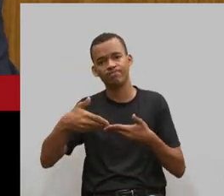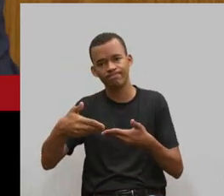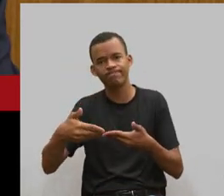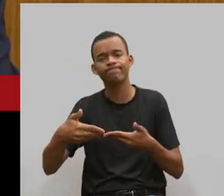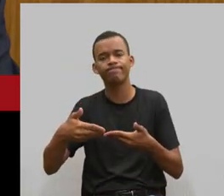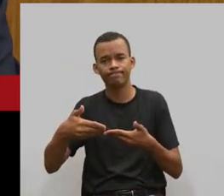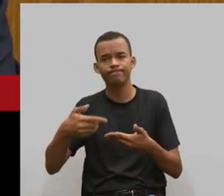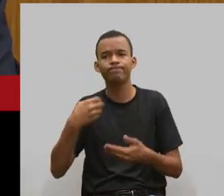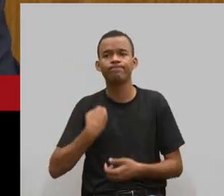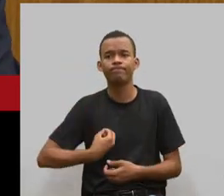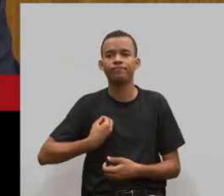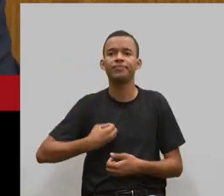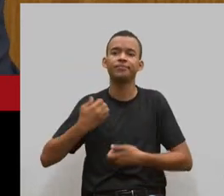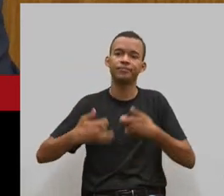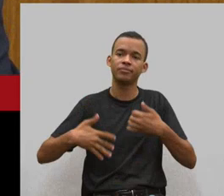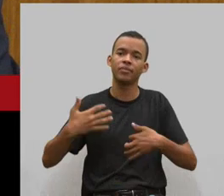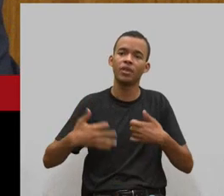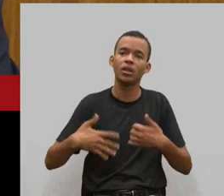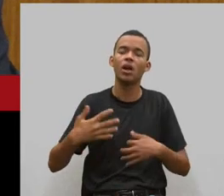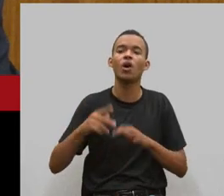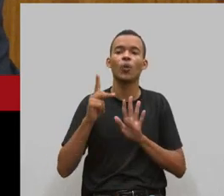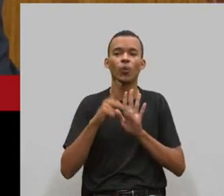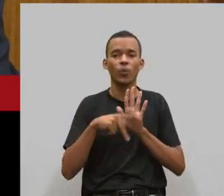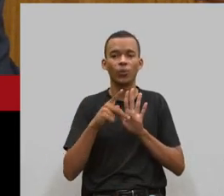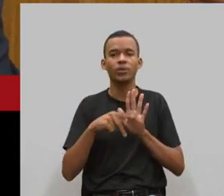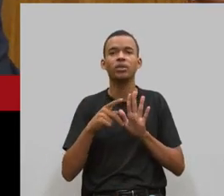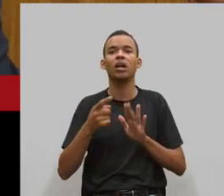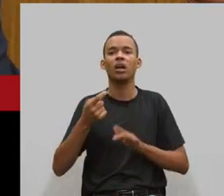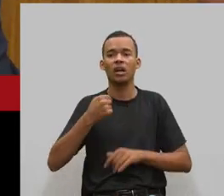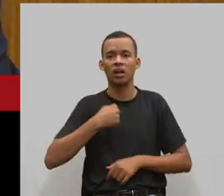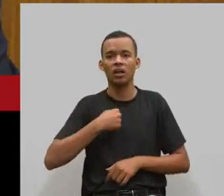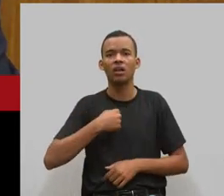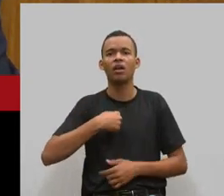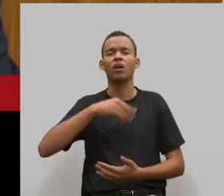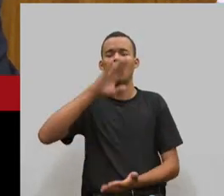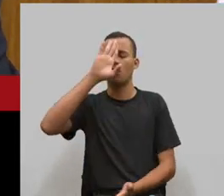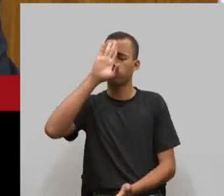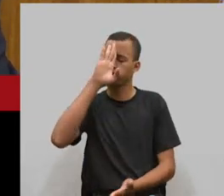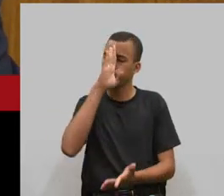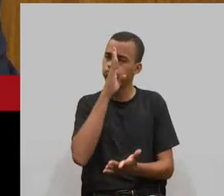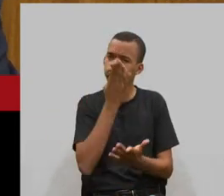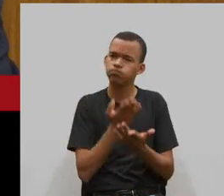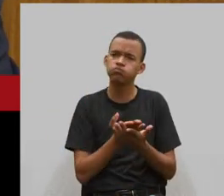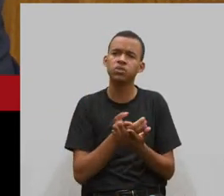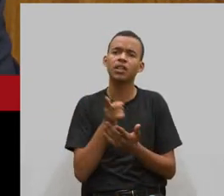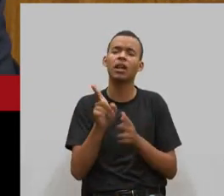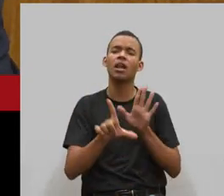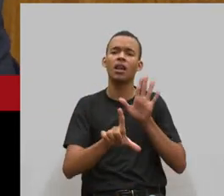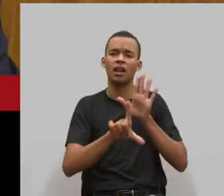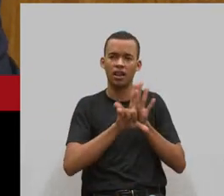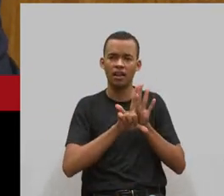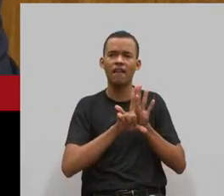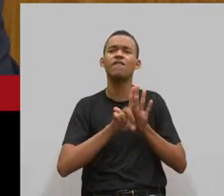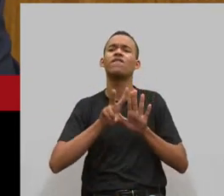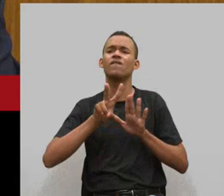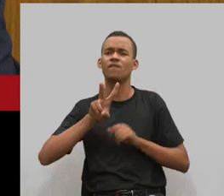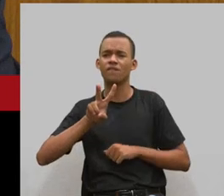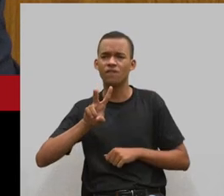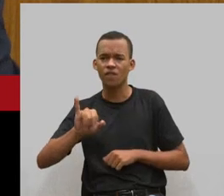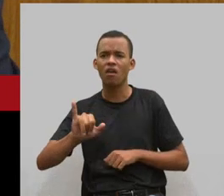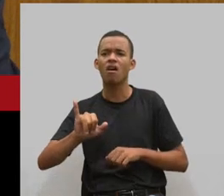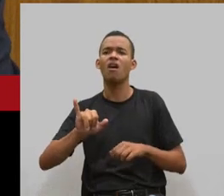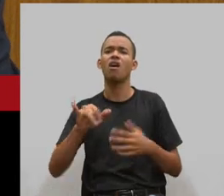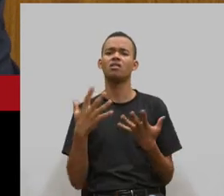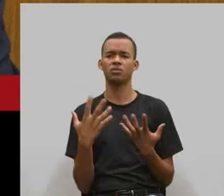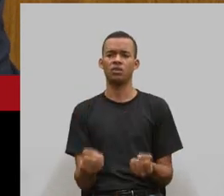projeto eu tenho certeza que será aprovado por unanimidade naara porque eu tenho certeza que essa casa vai se sensibilizar